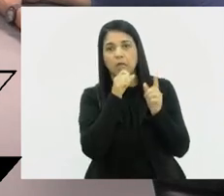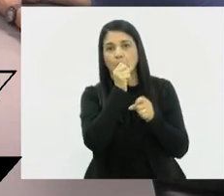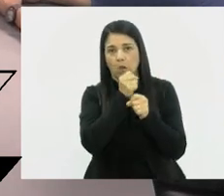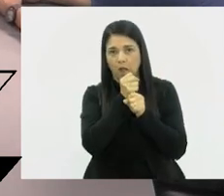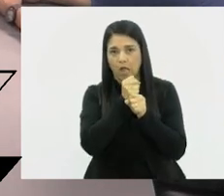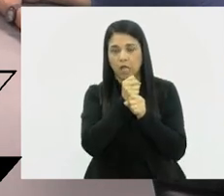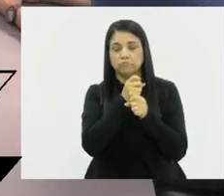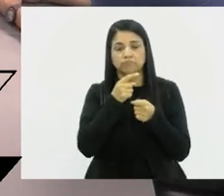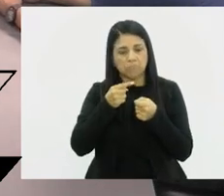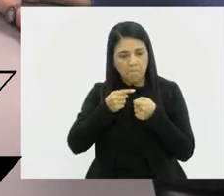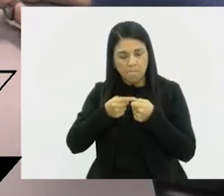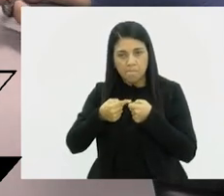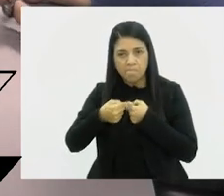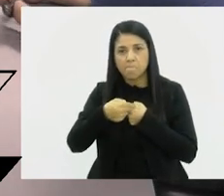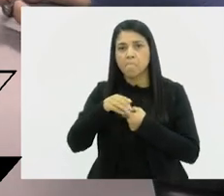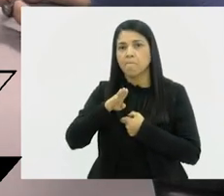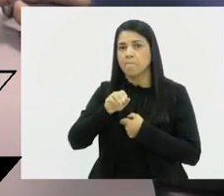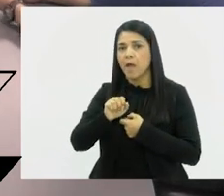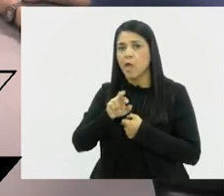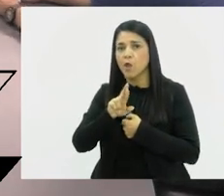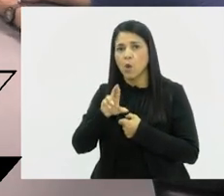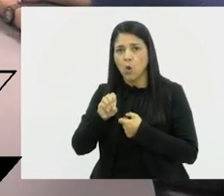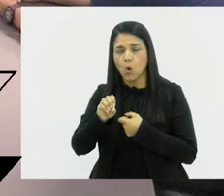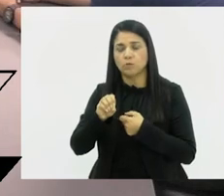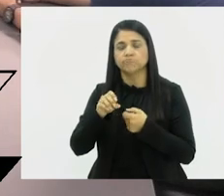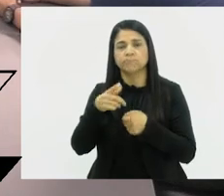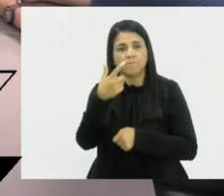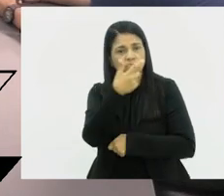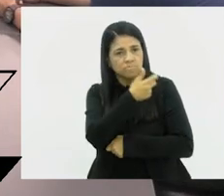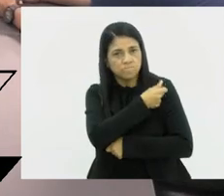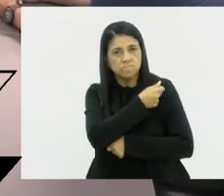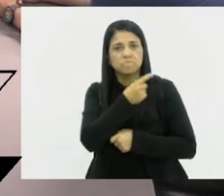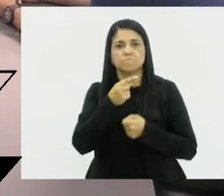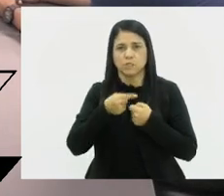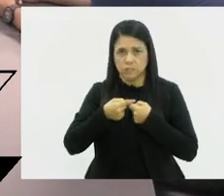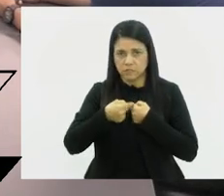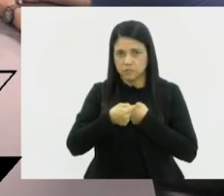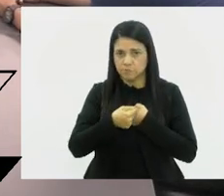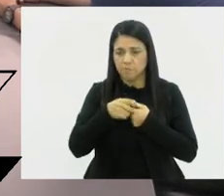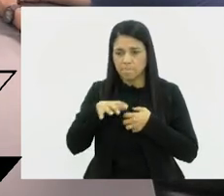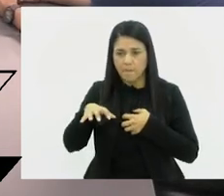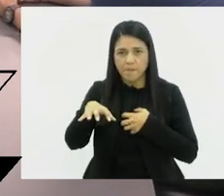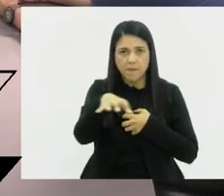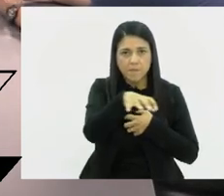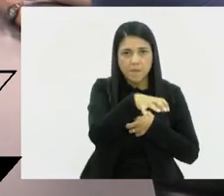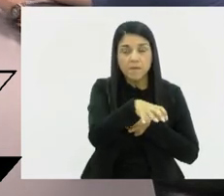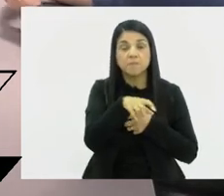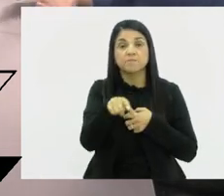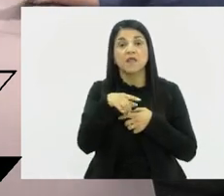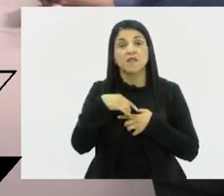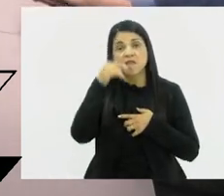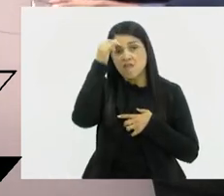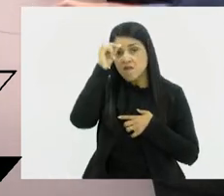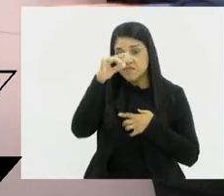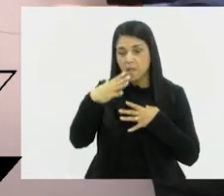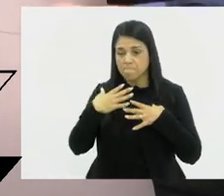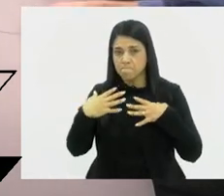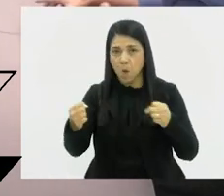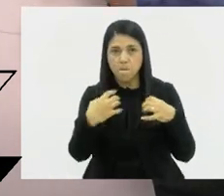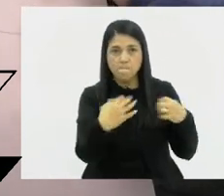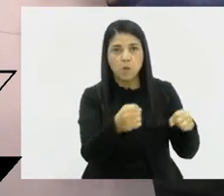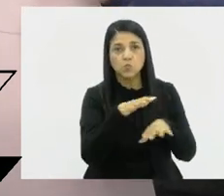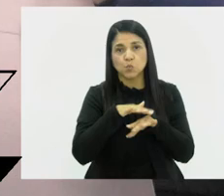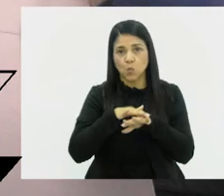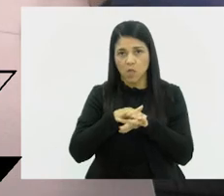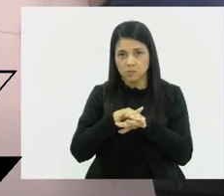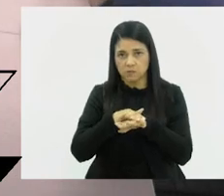os bairros do município com a vacinação antirrábica, para poder evitar justamente a transmissão dessa zoonose.